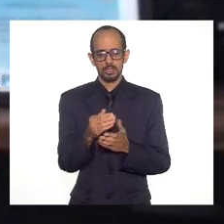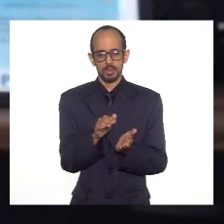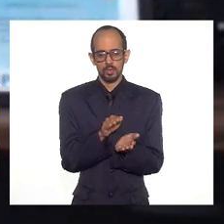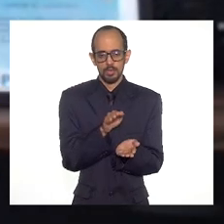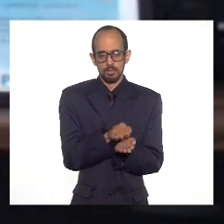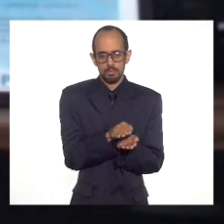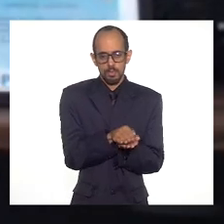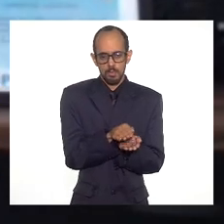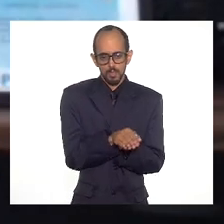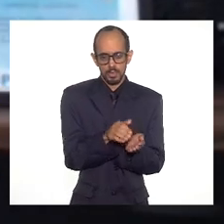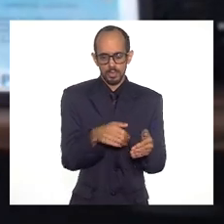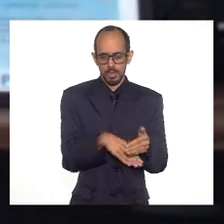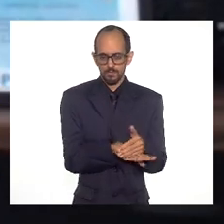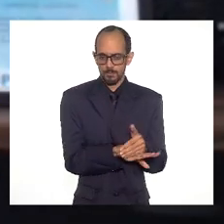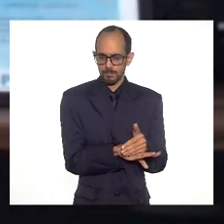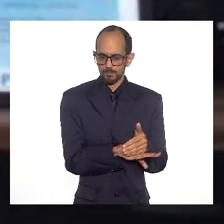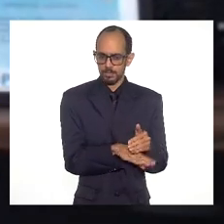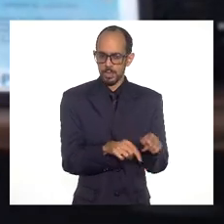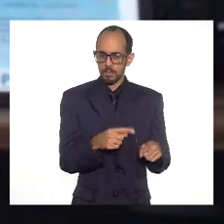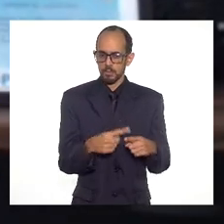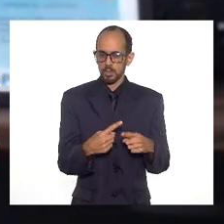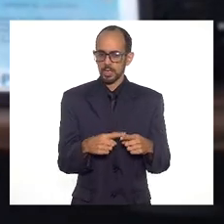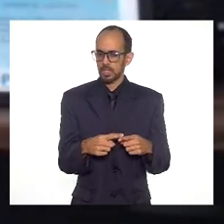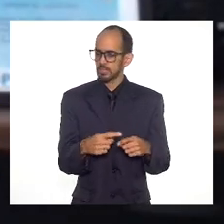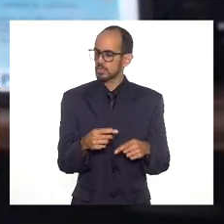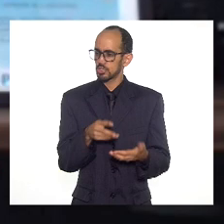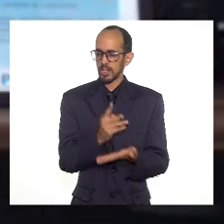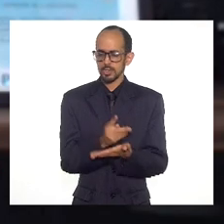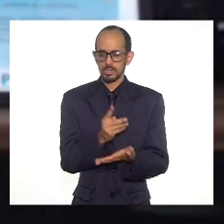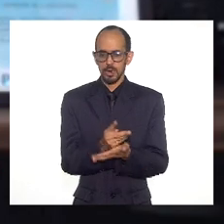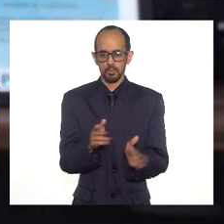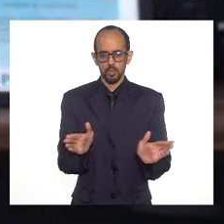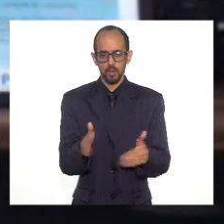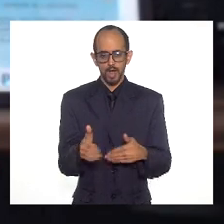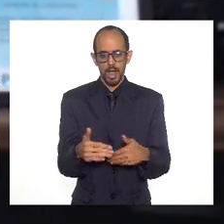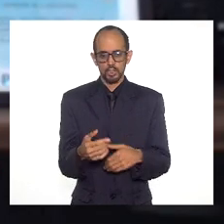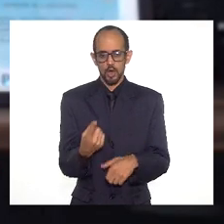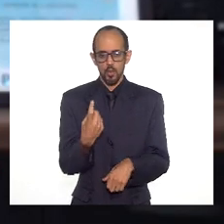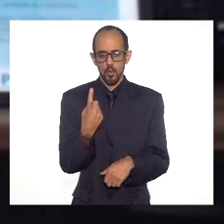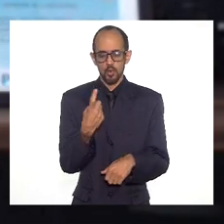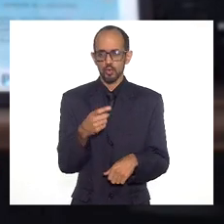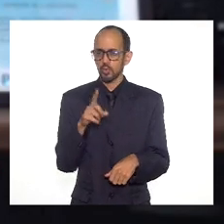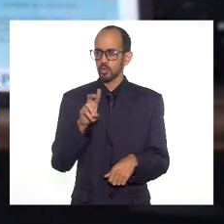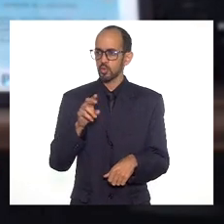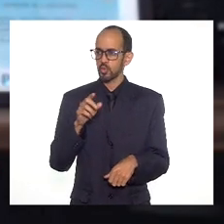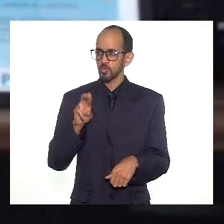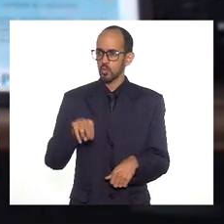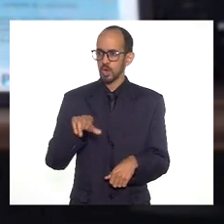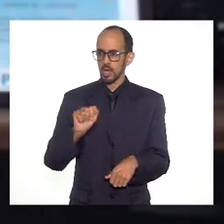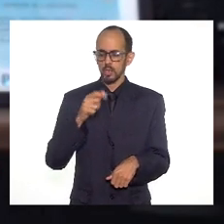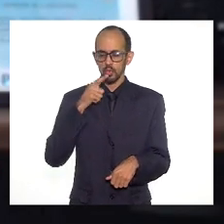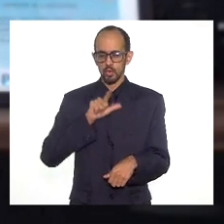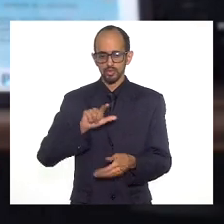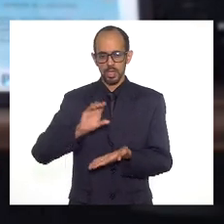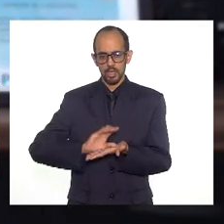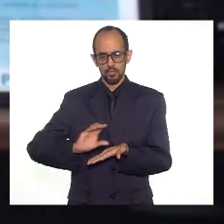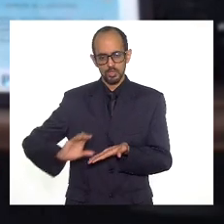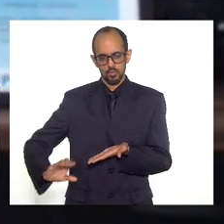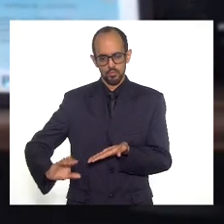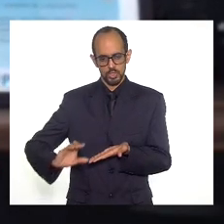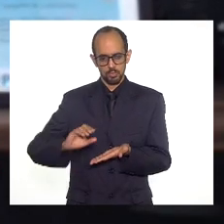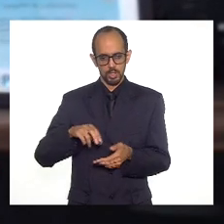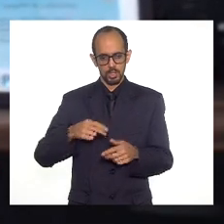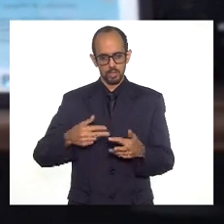doido, entra sempre num caixa único, a gente nunca consegue fazer investimentos no que nós precisamos, e a gente só